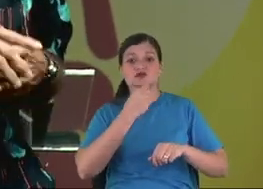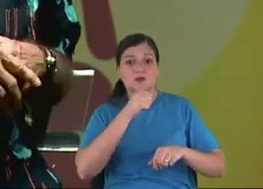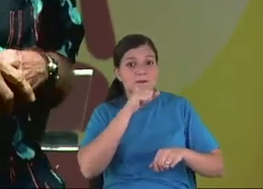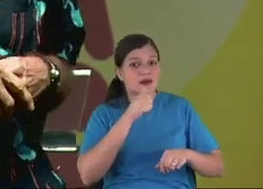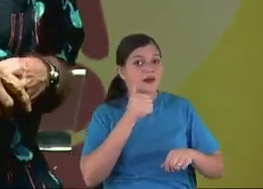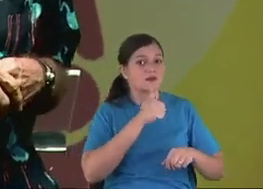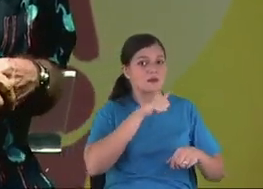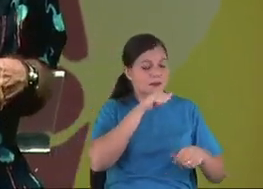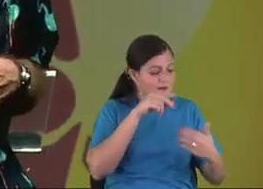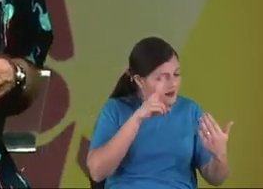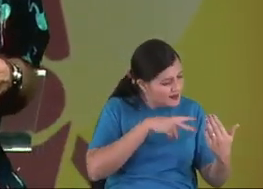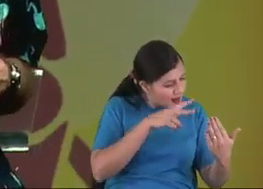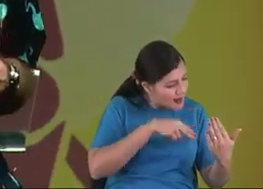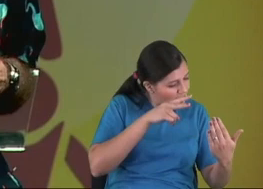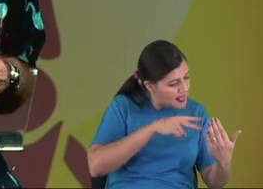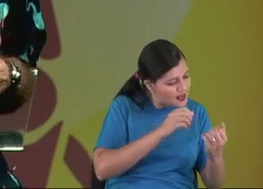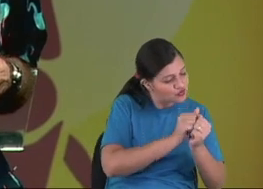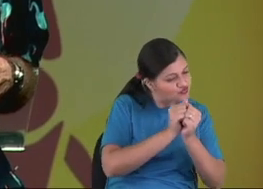vê na TV.